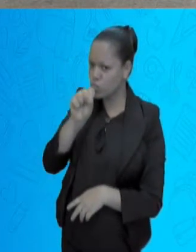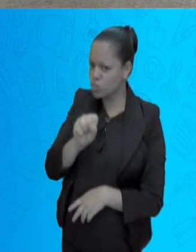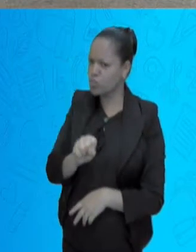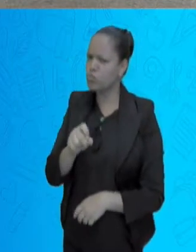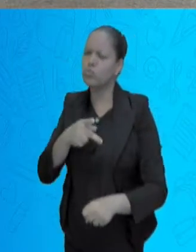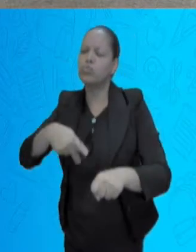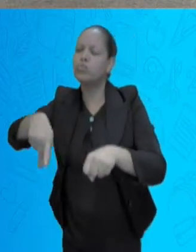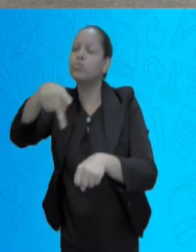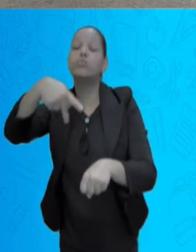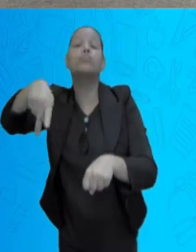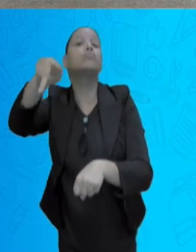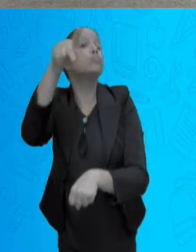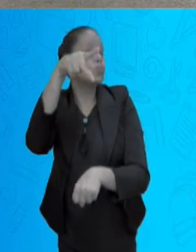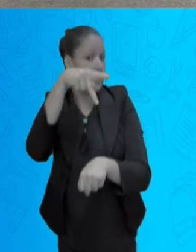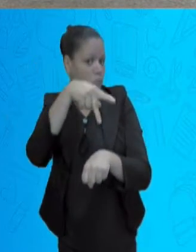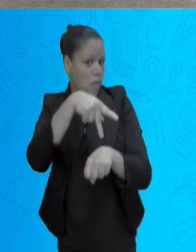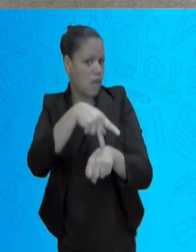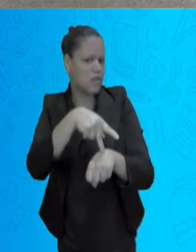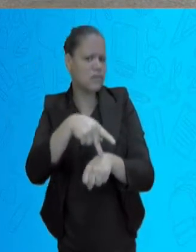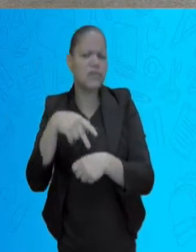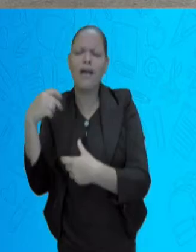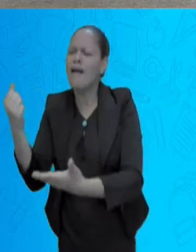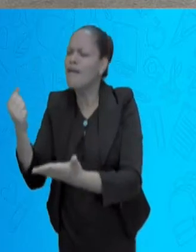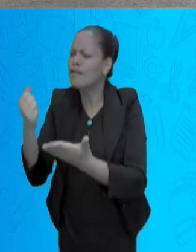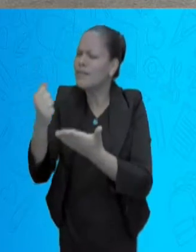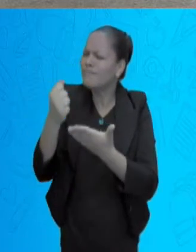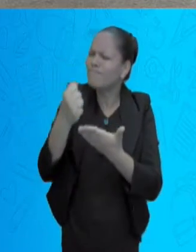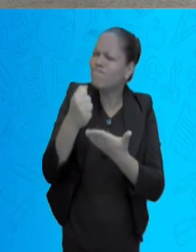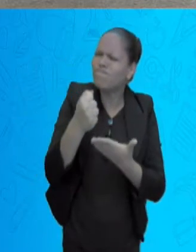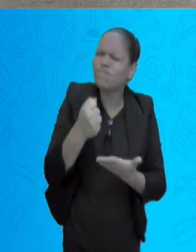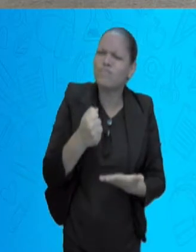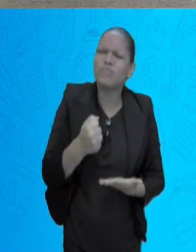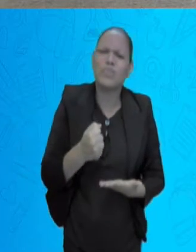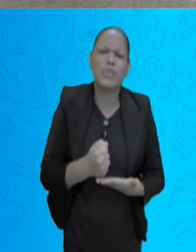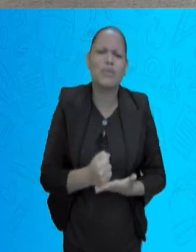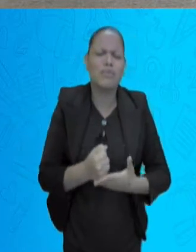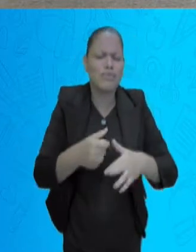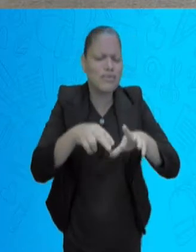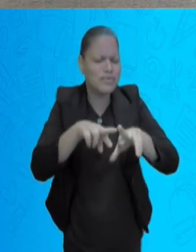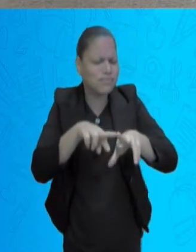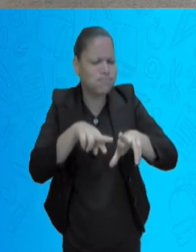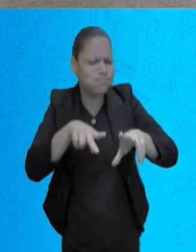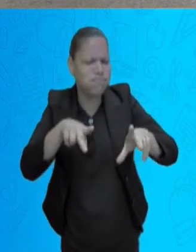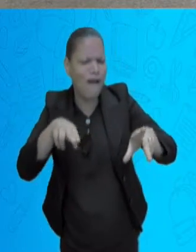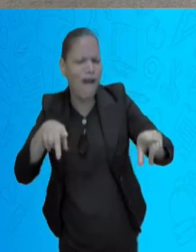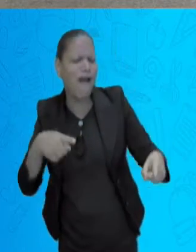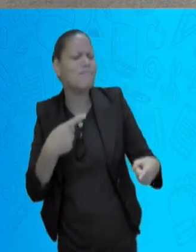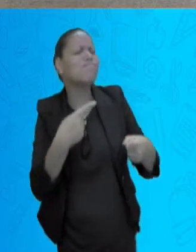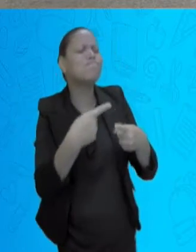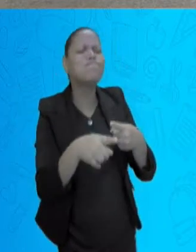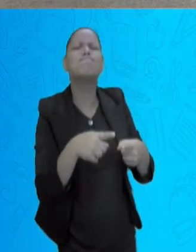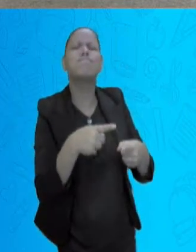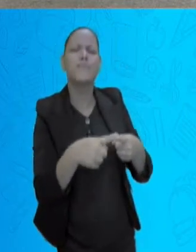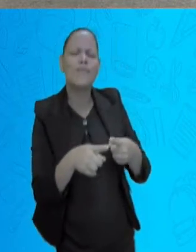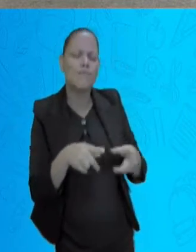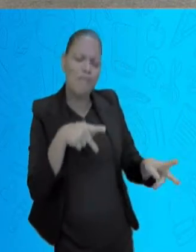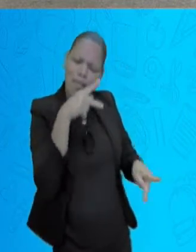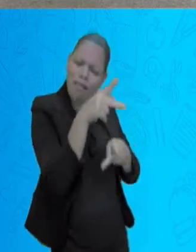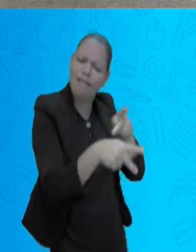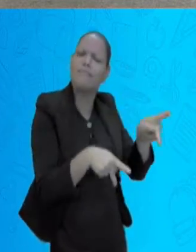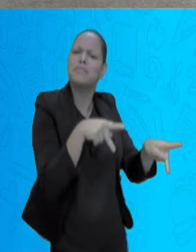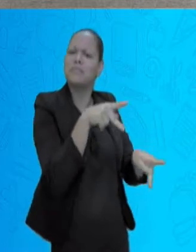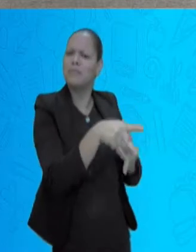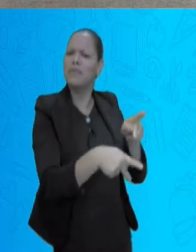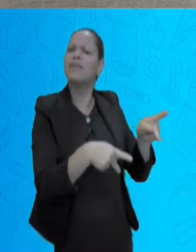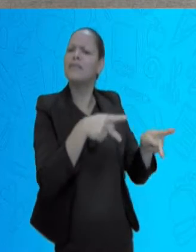também prejuízos para a população. Você se recorda? Se você não recorda, volte à